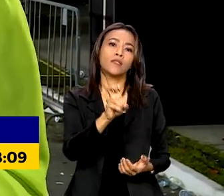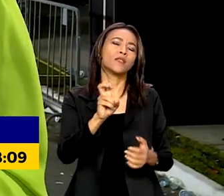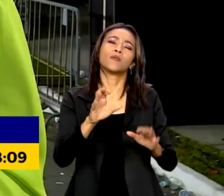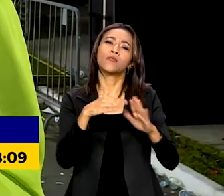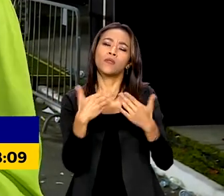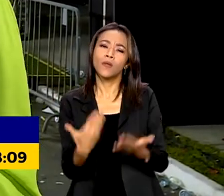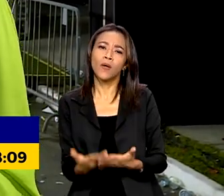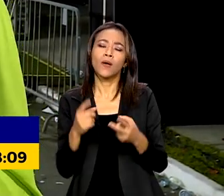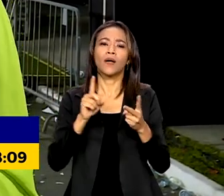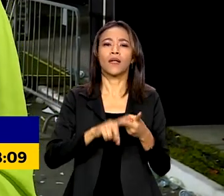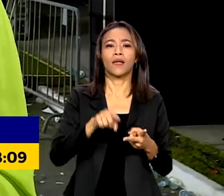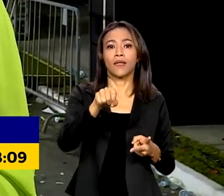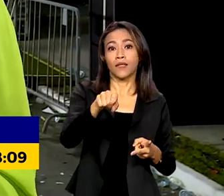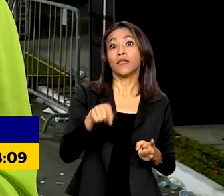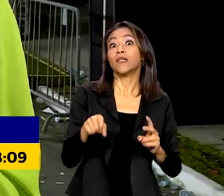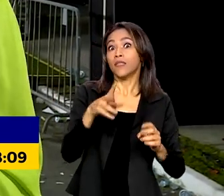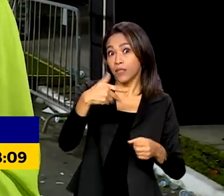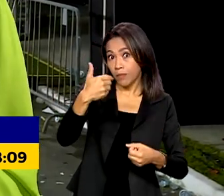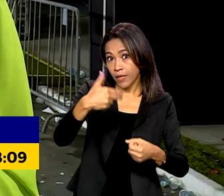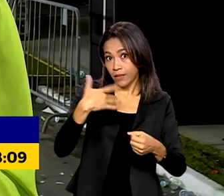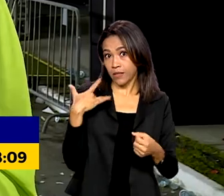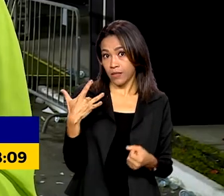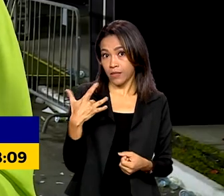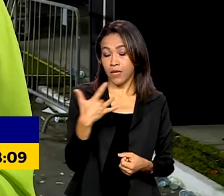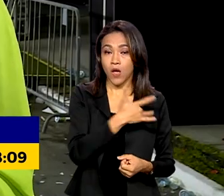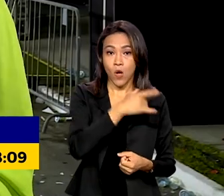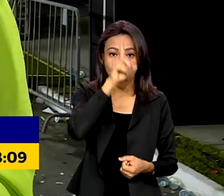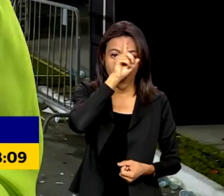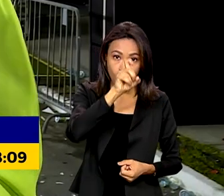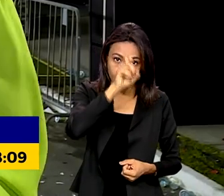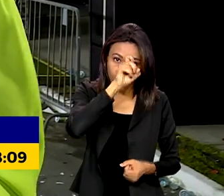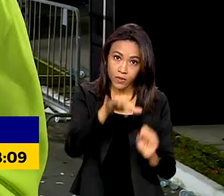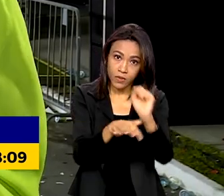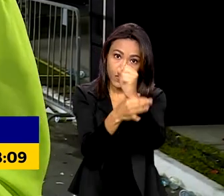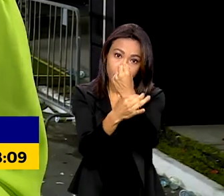de saúde e de segurança. Um investimento total de